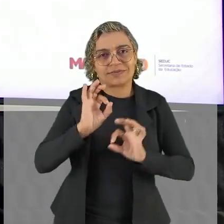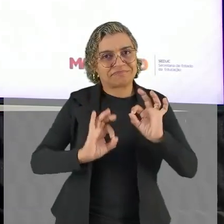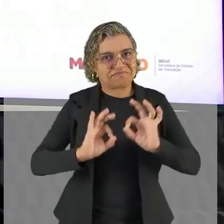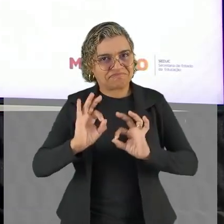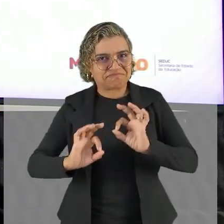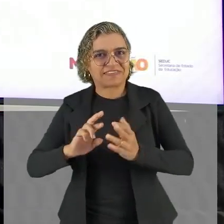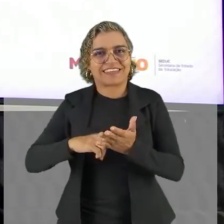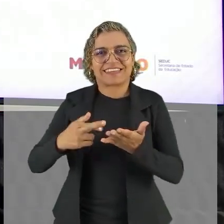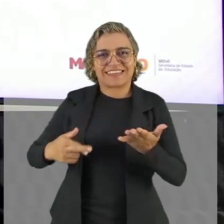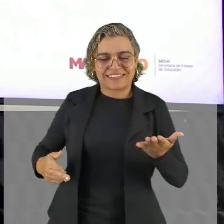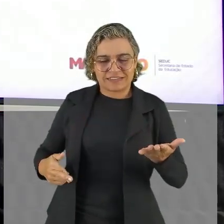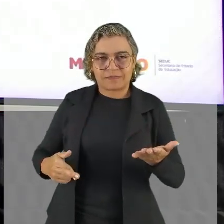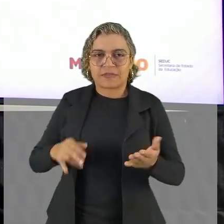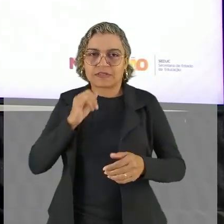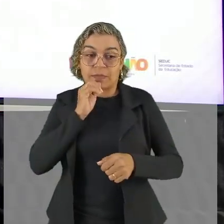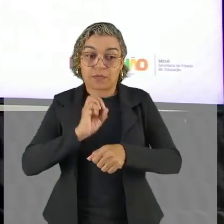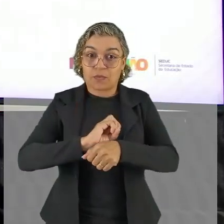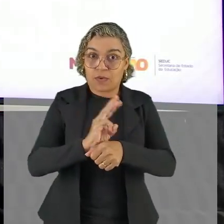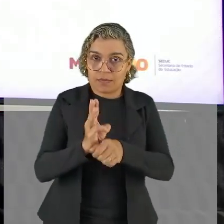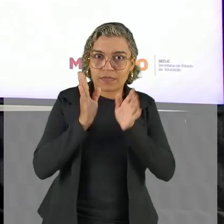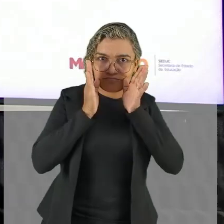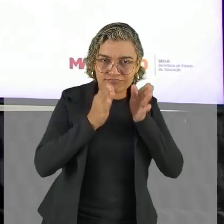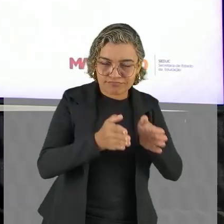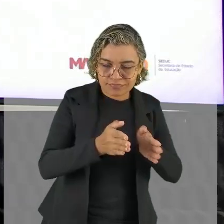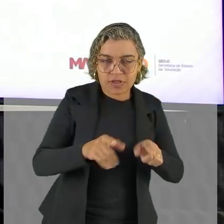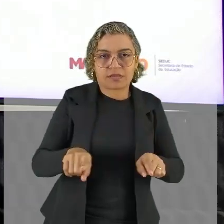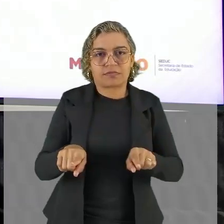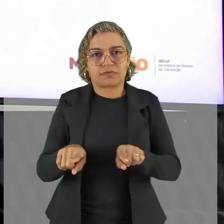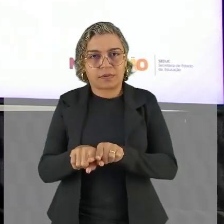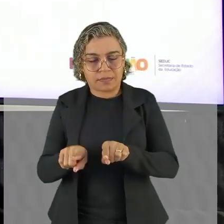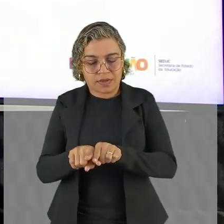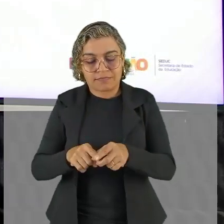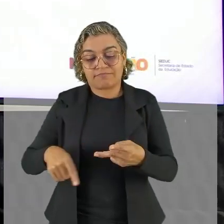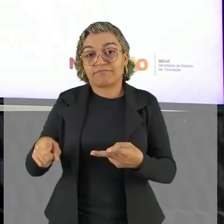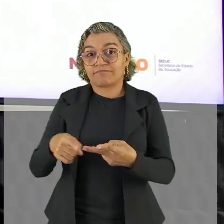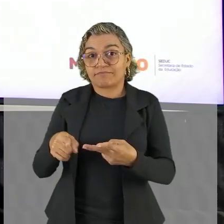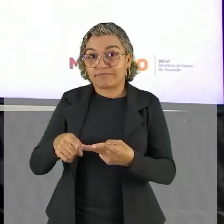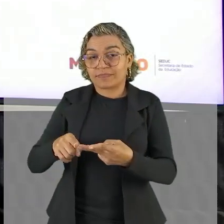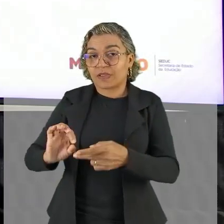de redação, tanto para a UEMA, com o professor Jimmy,